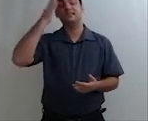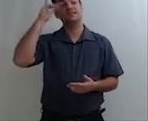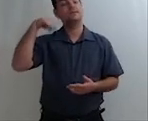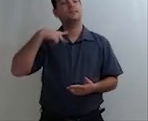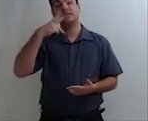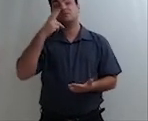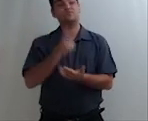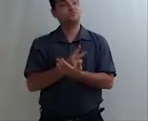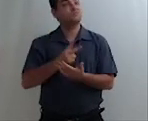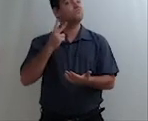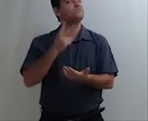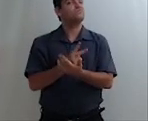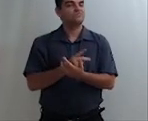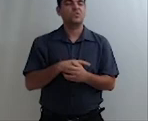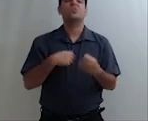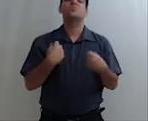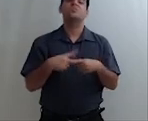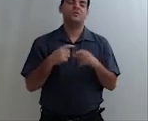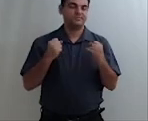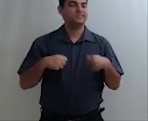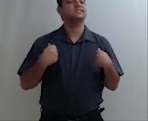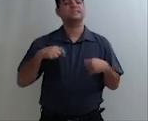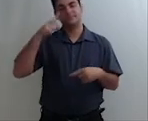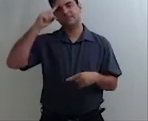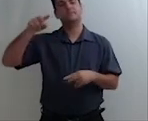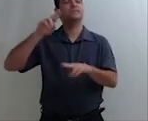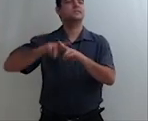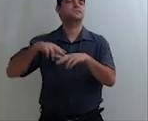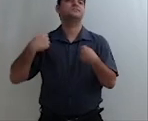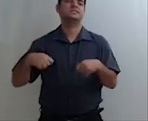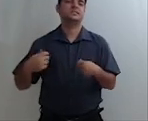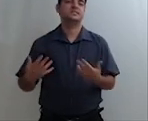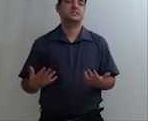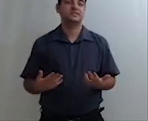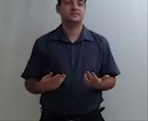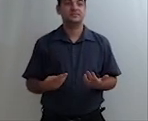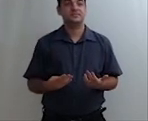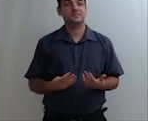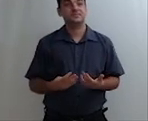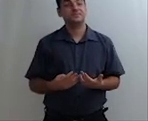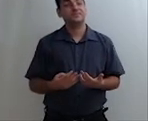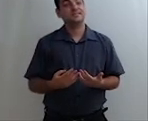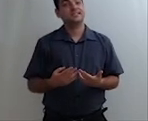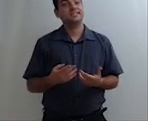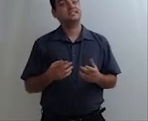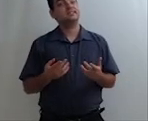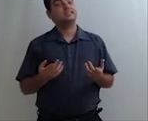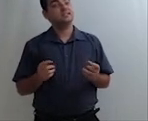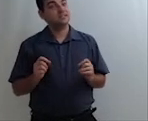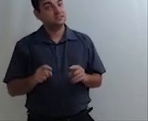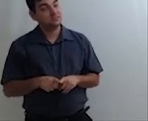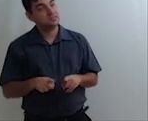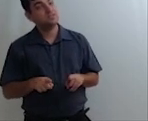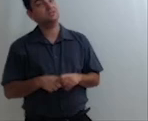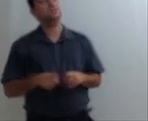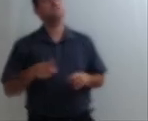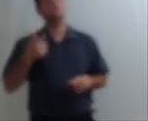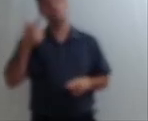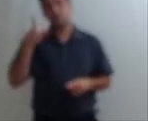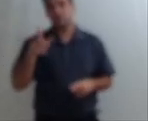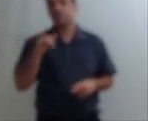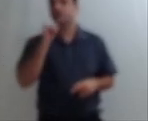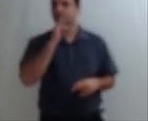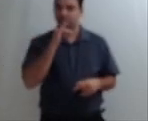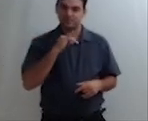aqueles motivos que em sejar Em outro momento a a sua decretação eh também nós temos uma vivemos uma